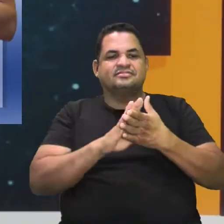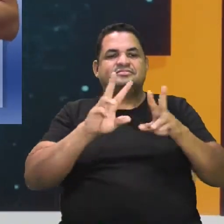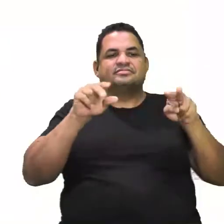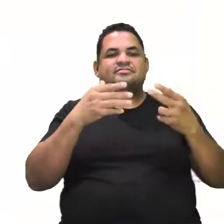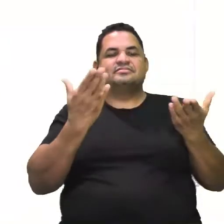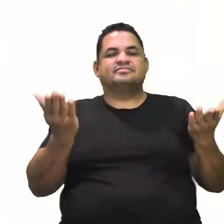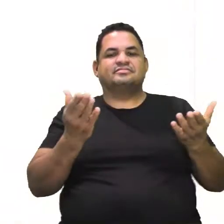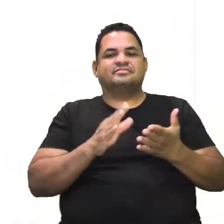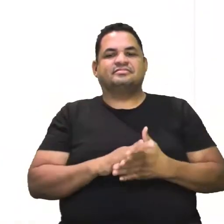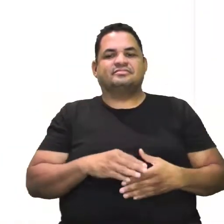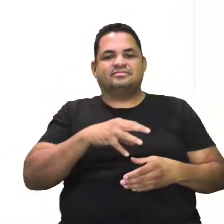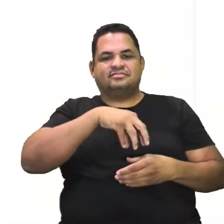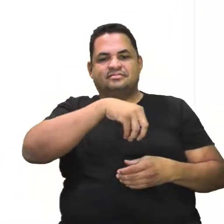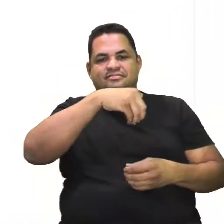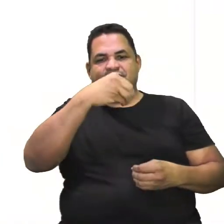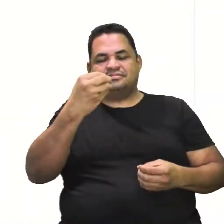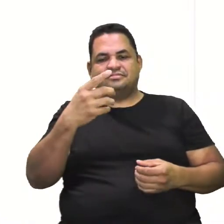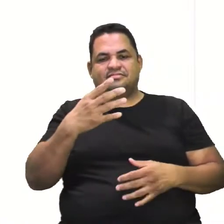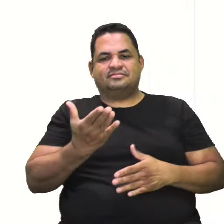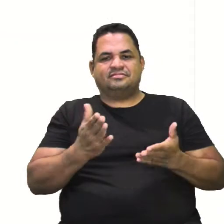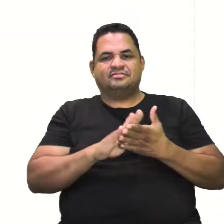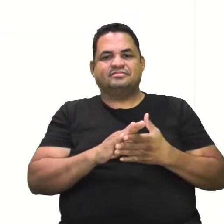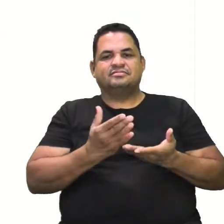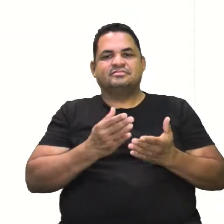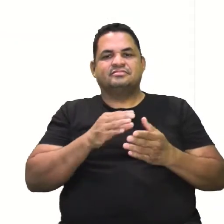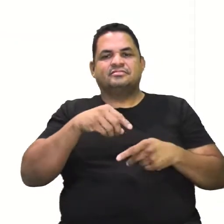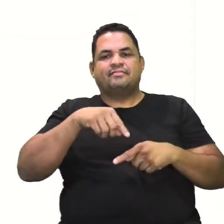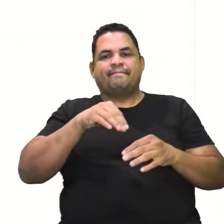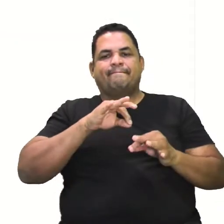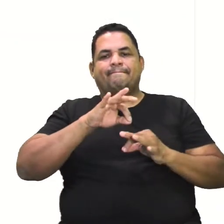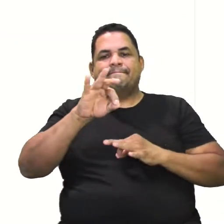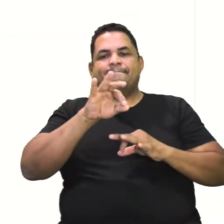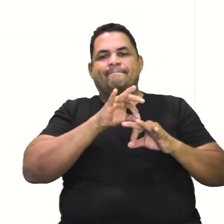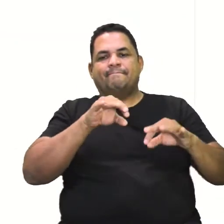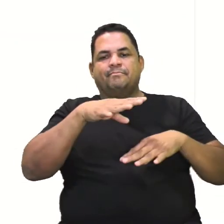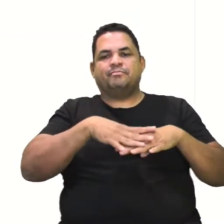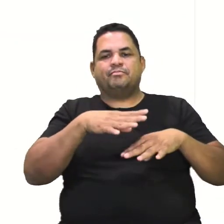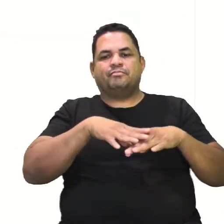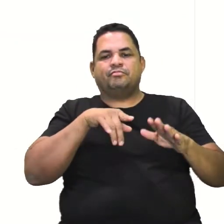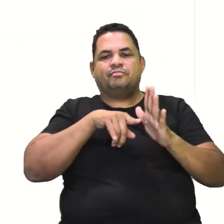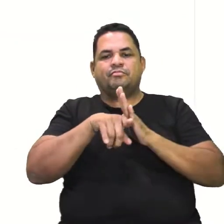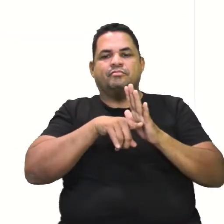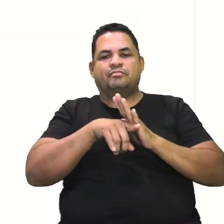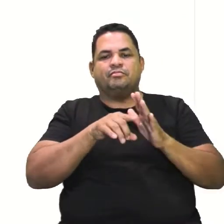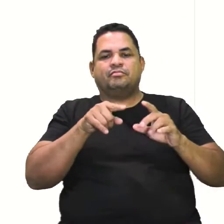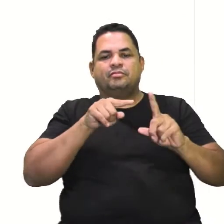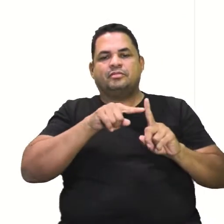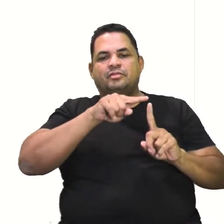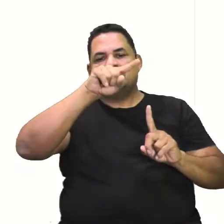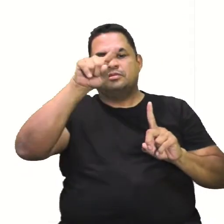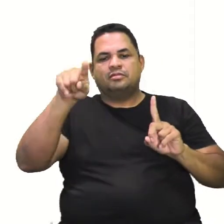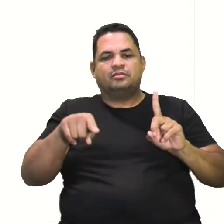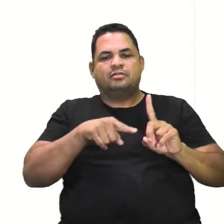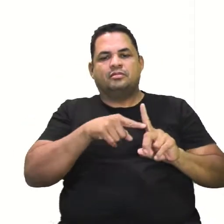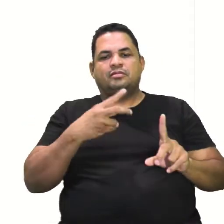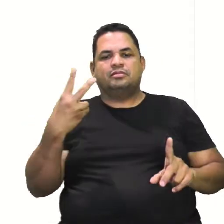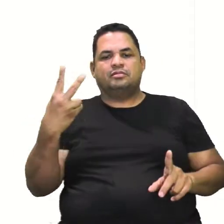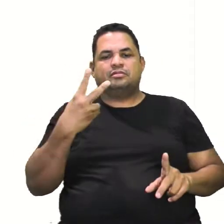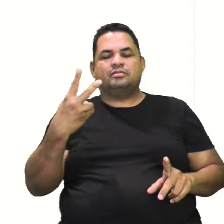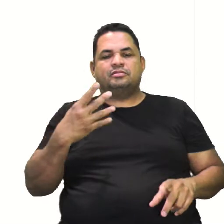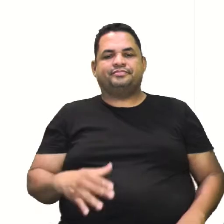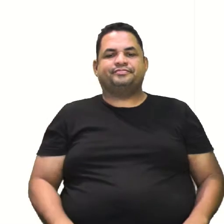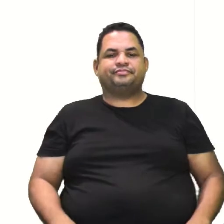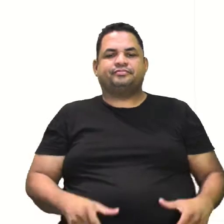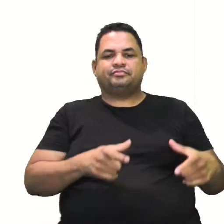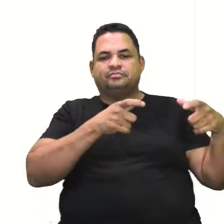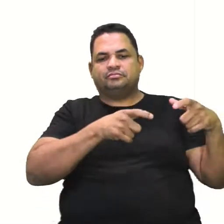na telinha, olha lá. Saindo da cartola, então a gente vem com a geometria analítica na circunferência, na sua parte 2. E quando a gente fala